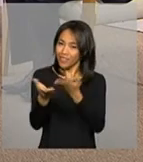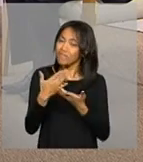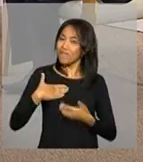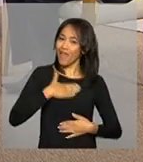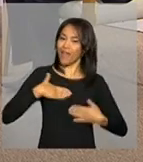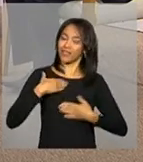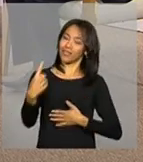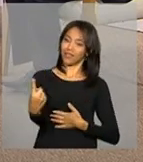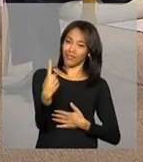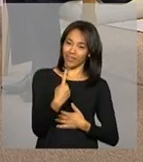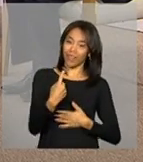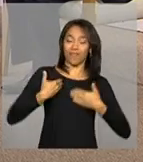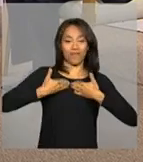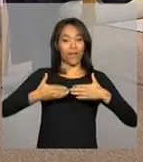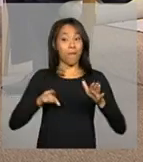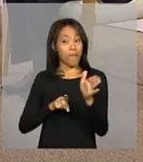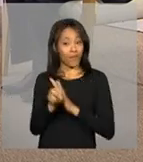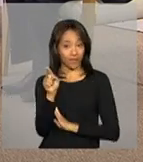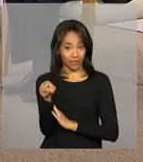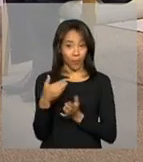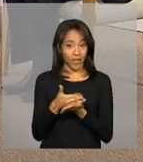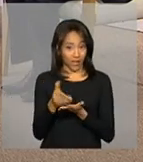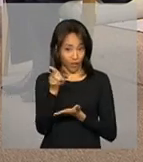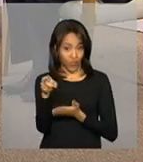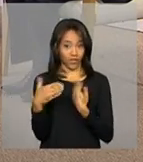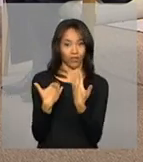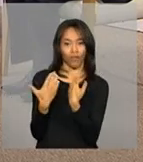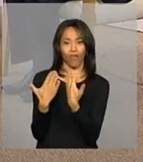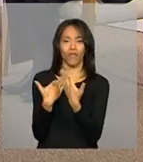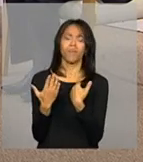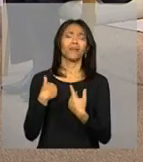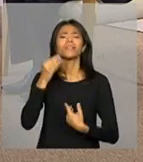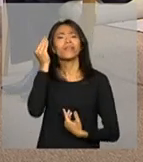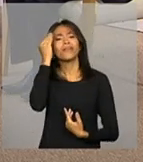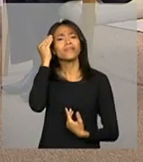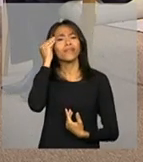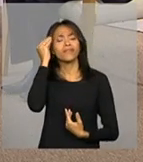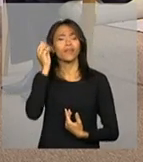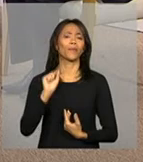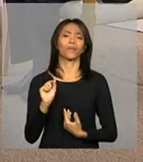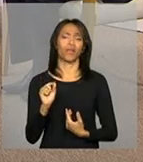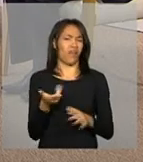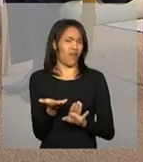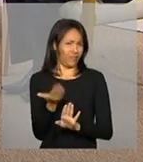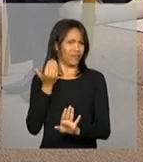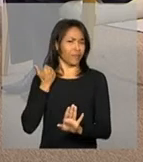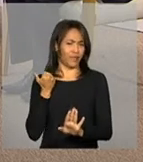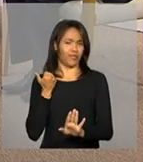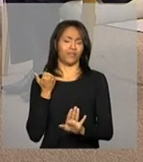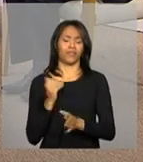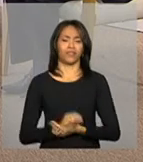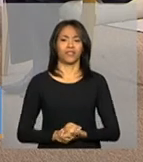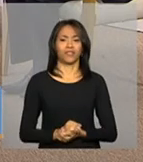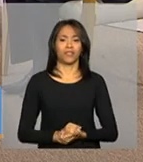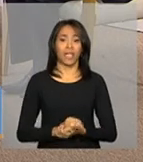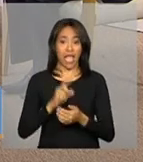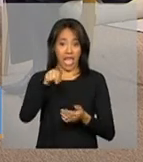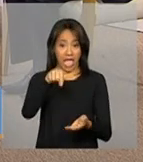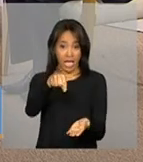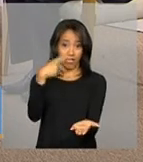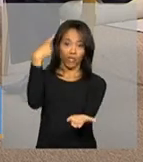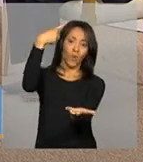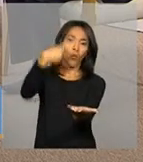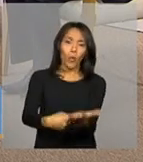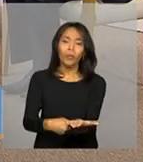recebê-la e vou abrir o nosso programa com você a intendência direitinho você morre antigamente esse a esse pacto